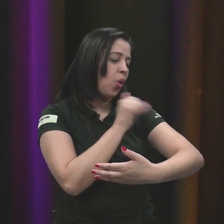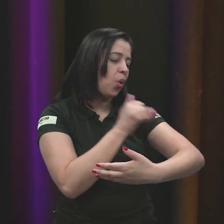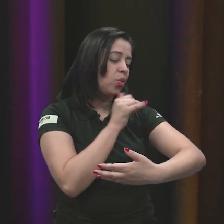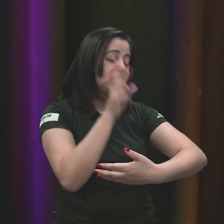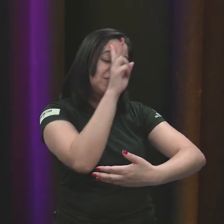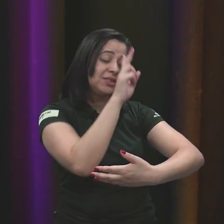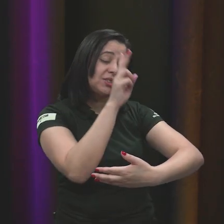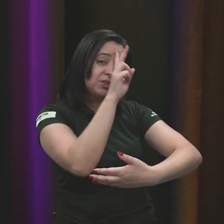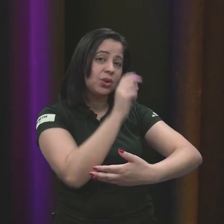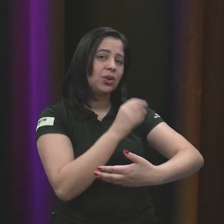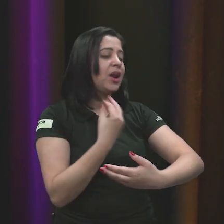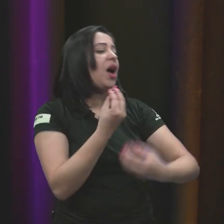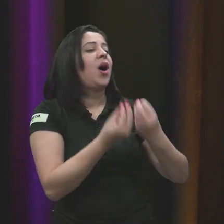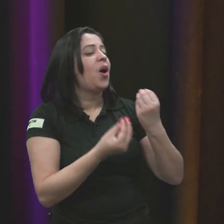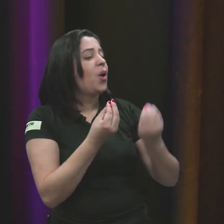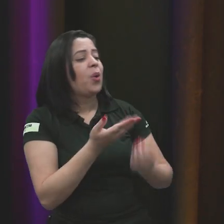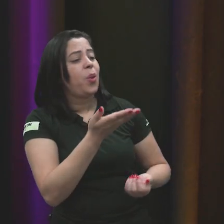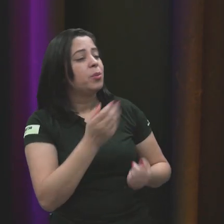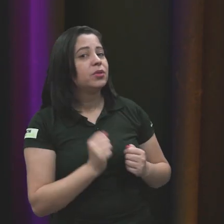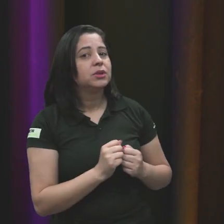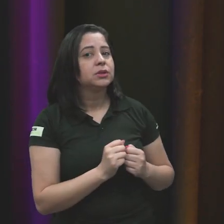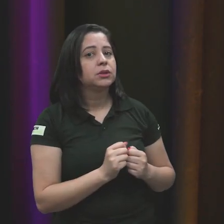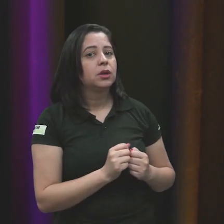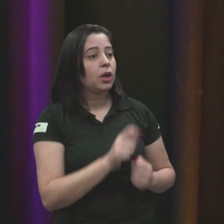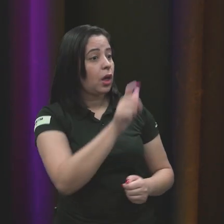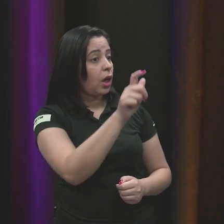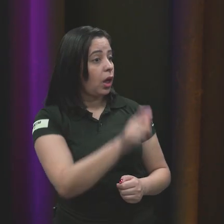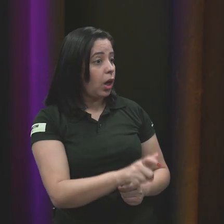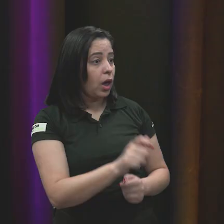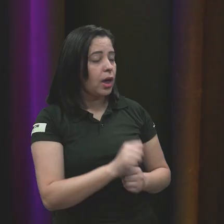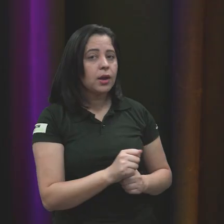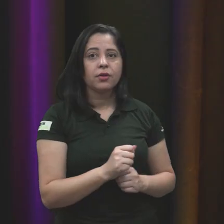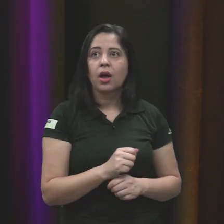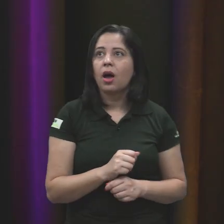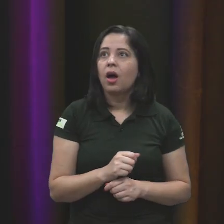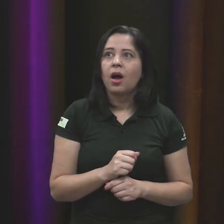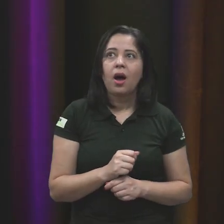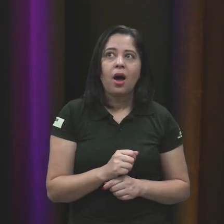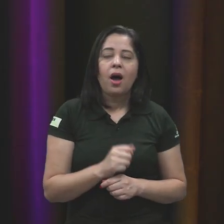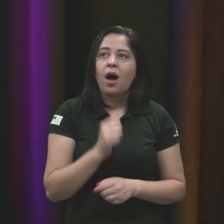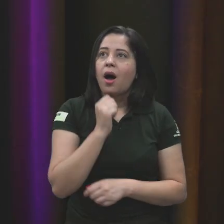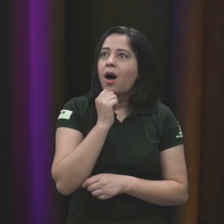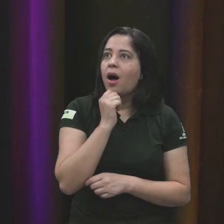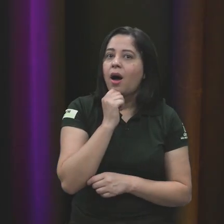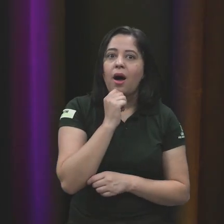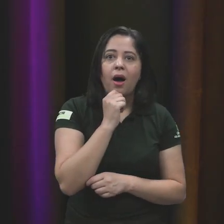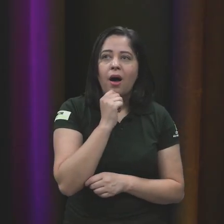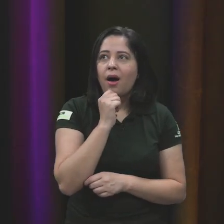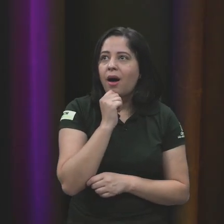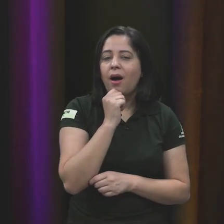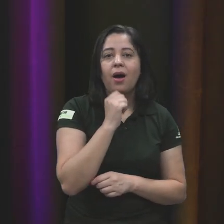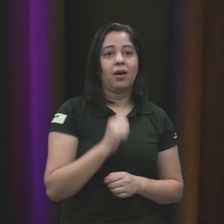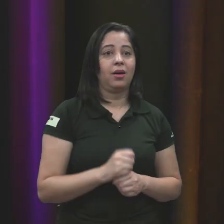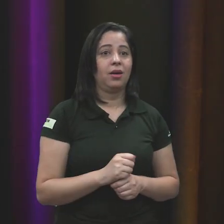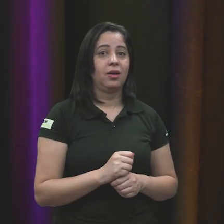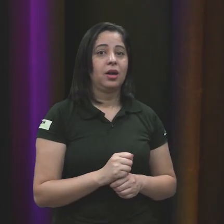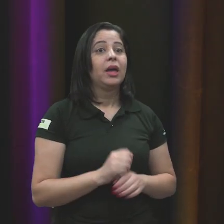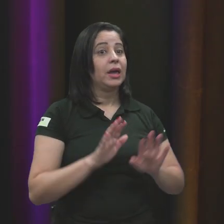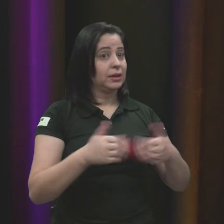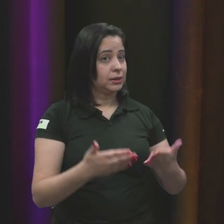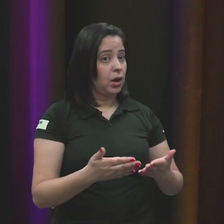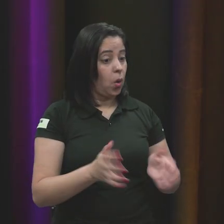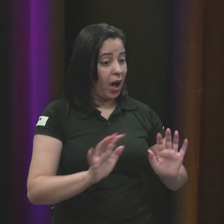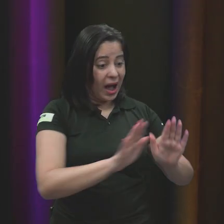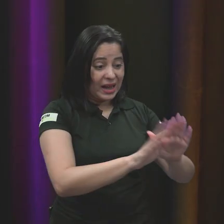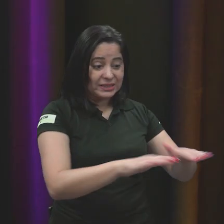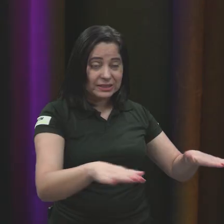uma história, assim, como você tá hoje, isso aqui, ele fica vibrado, ele fica querendo, assim, estar junto, né? Desde pequenininho já